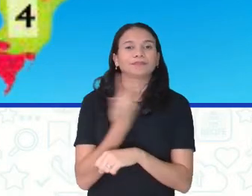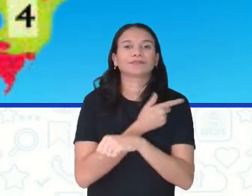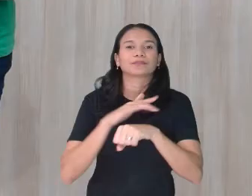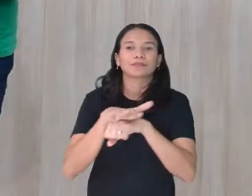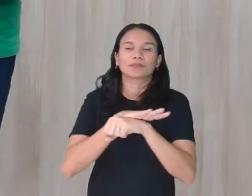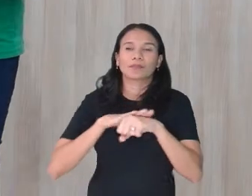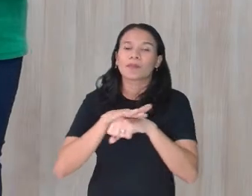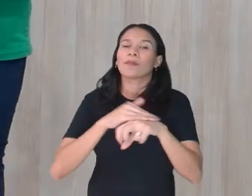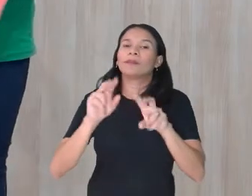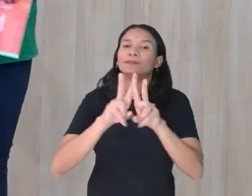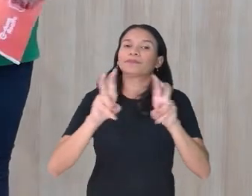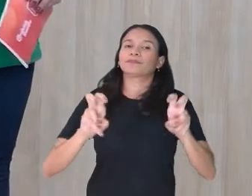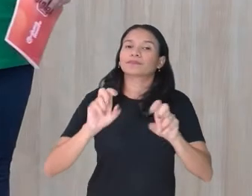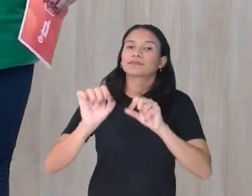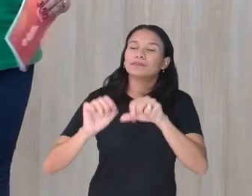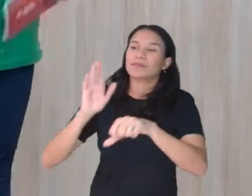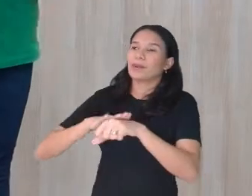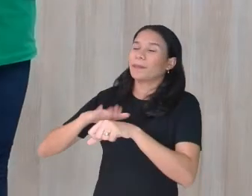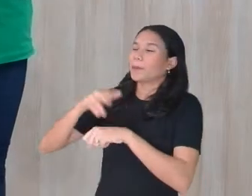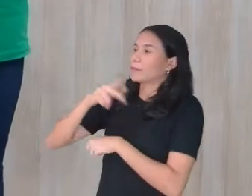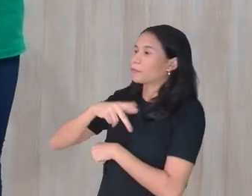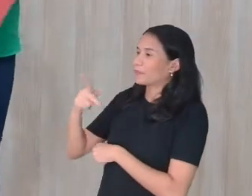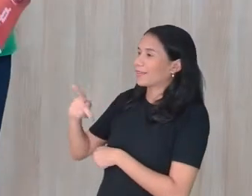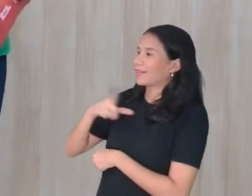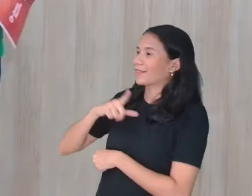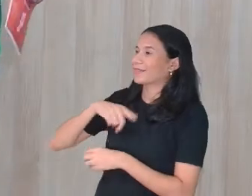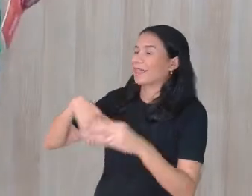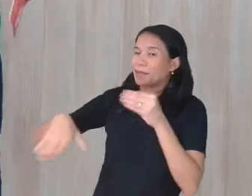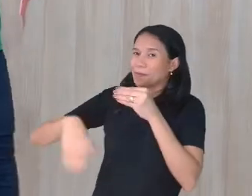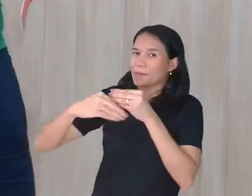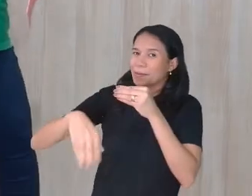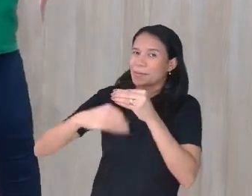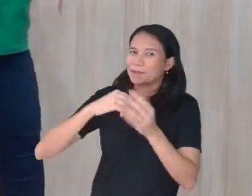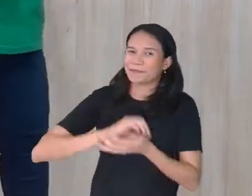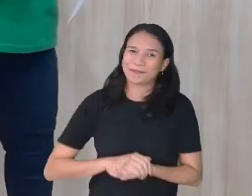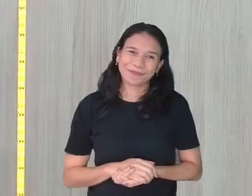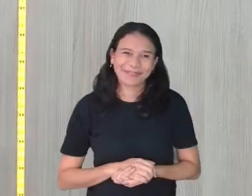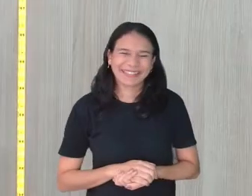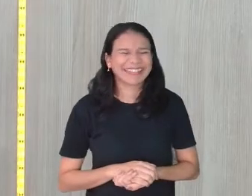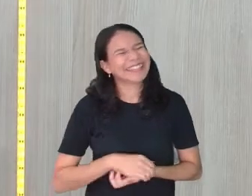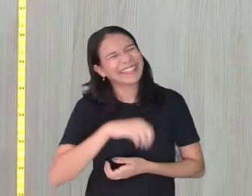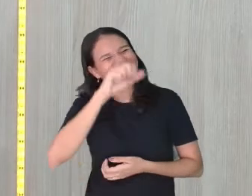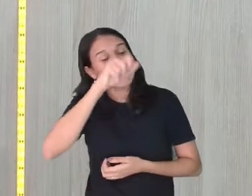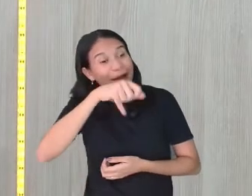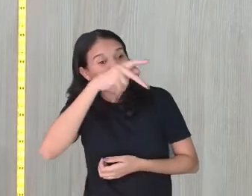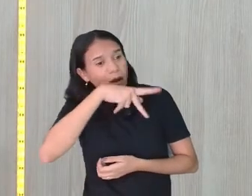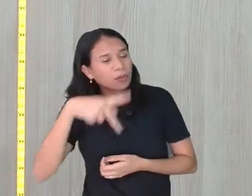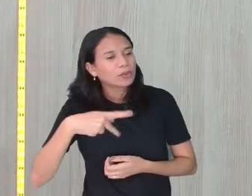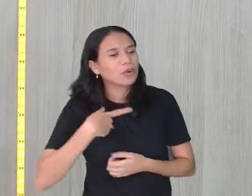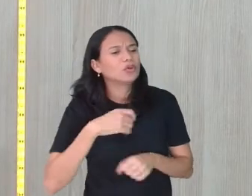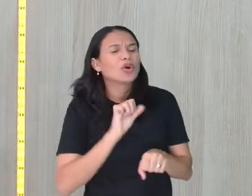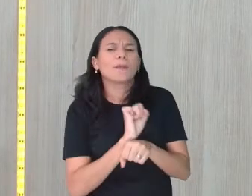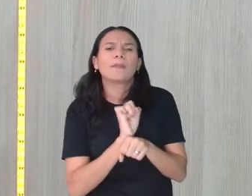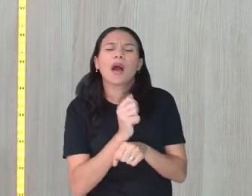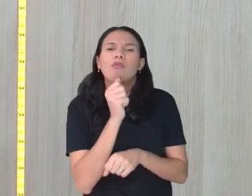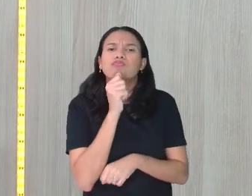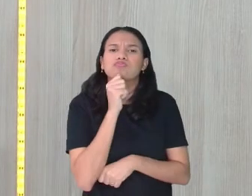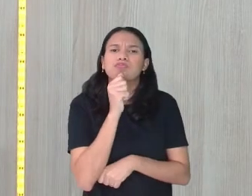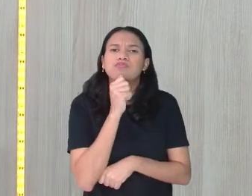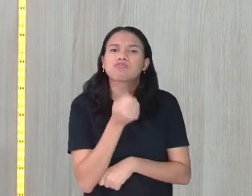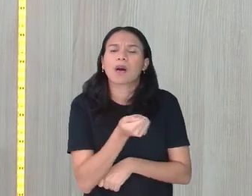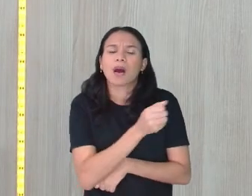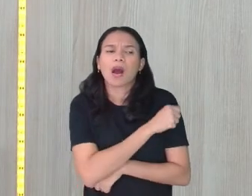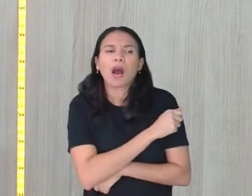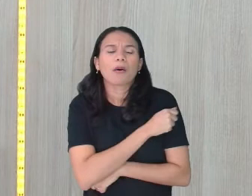da biosfera, vamos chamar a professora Cláudia, que ela tem muita coisa para contribuir. Bem, professora, eu estou esperando aqui, nossos alunos estão caladinhos,